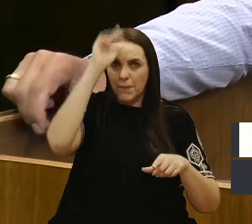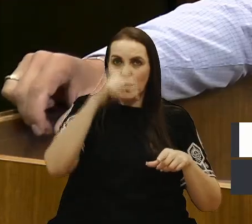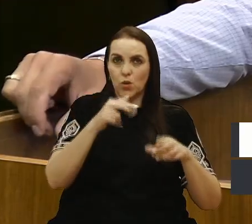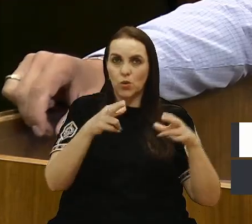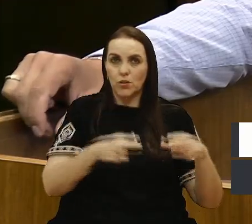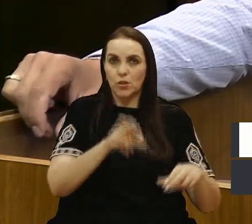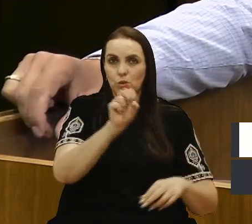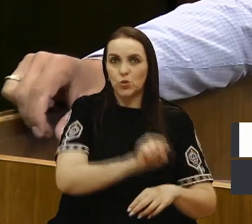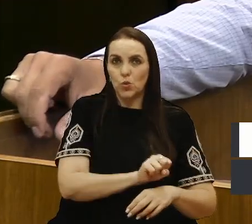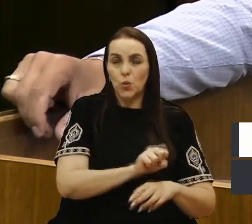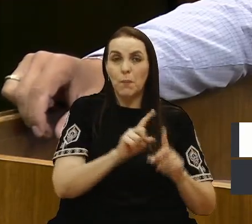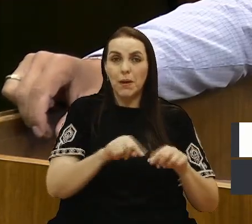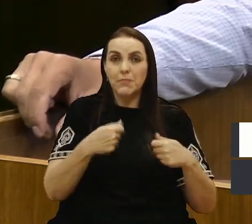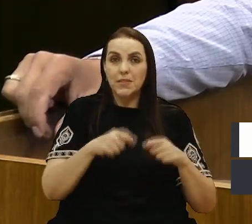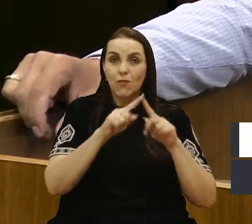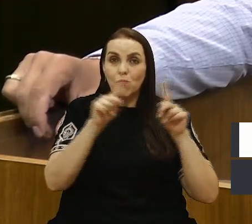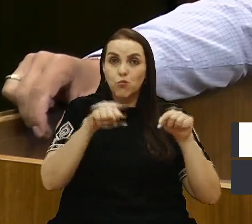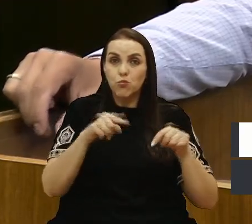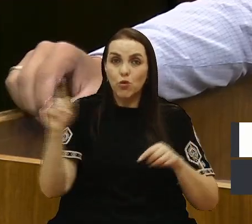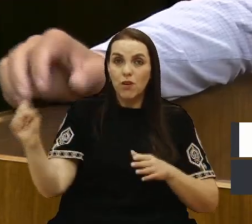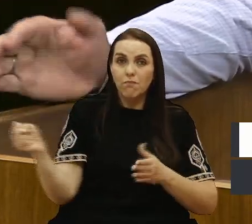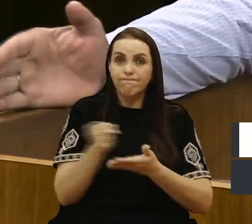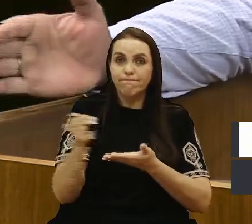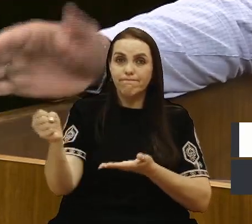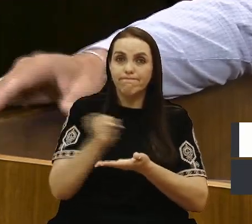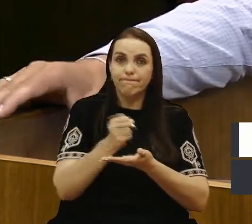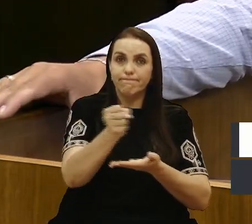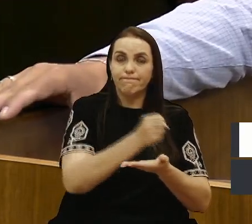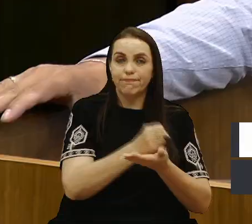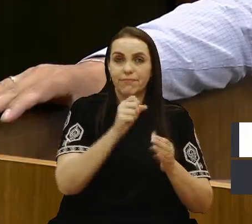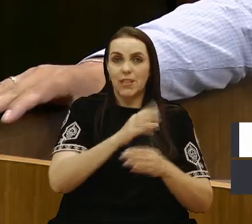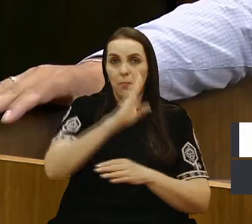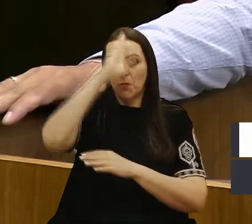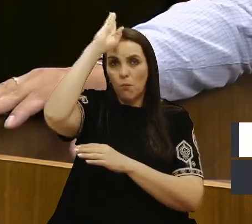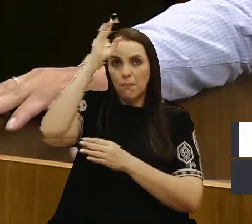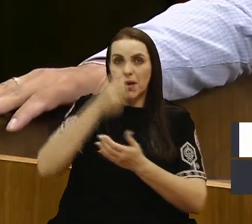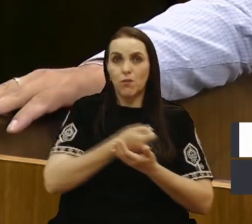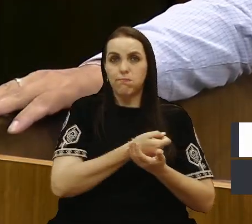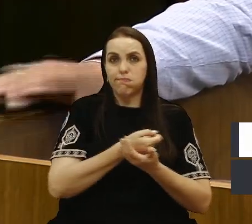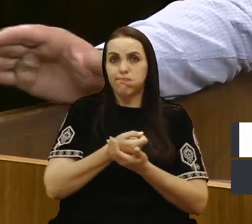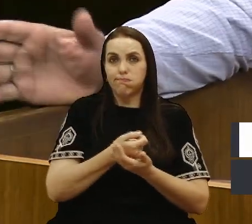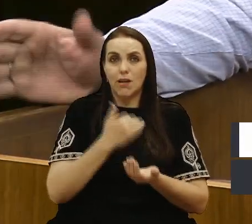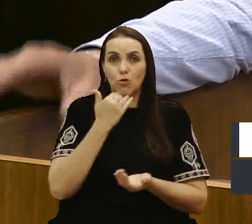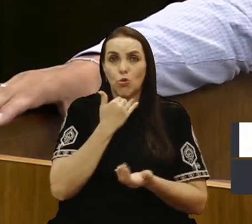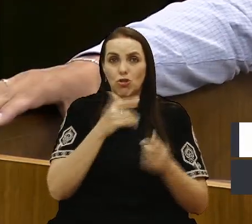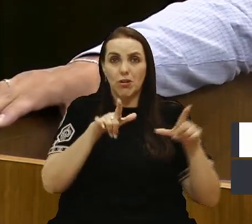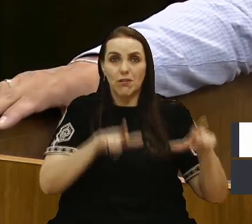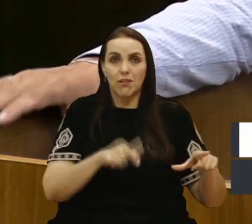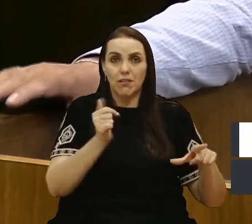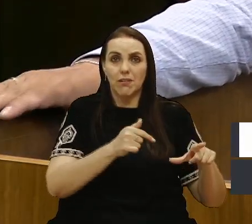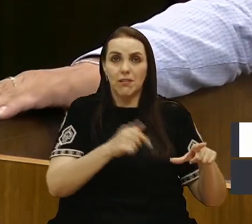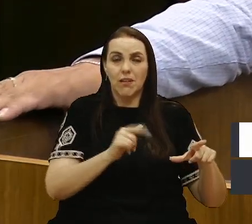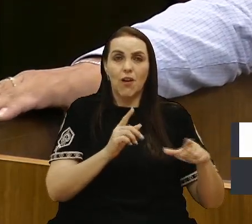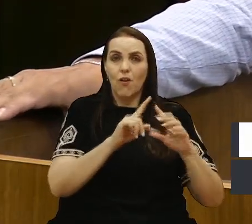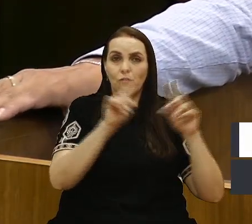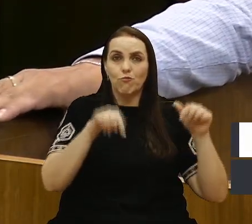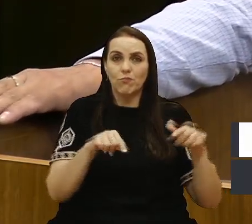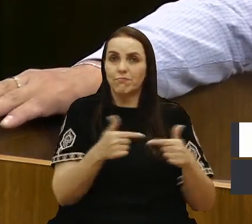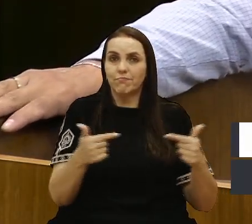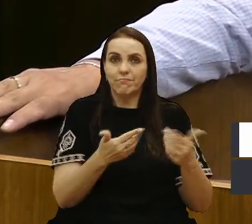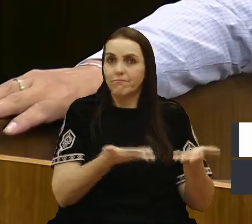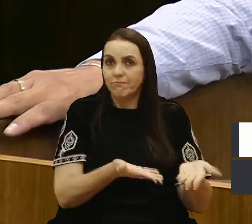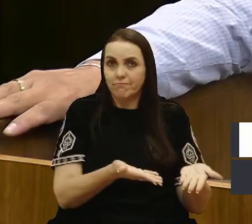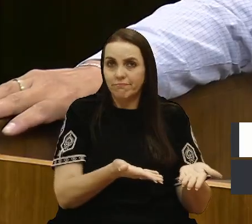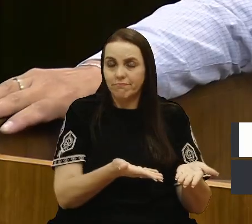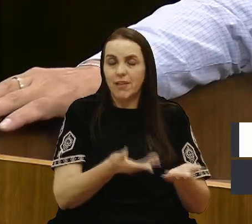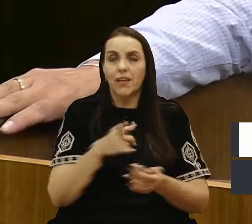mas trazer efetivo dos bombeiros, porque não adianta ter quartel e não ter efetivo. A gente sabe que hoje tem